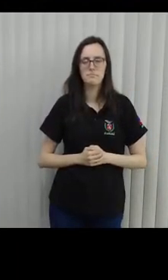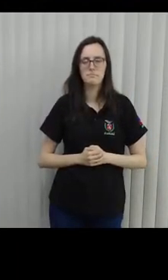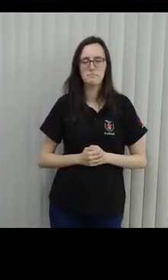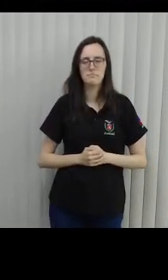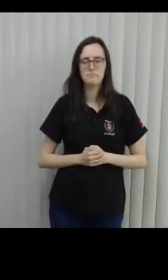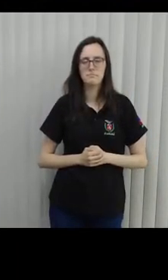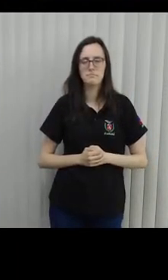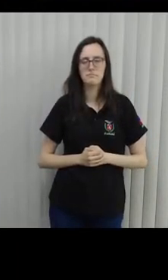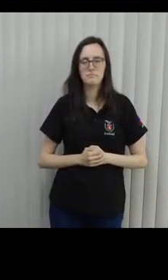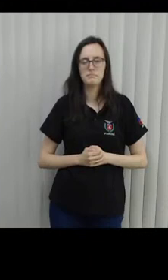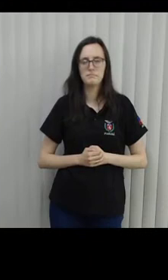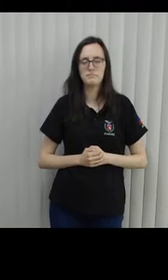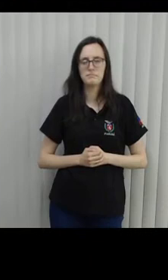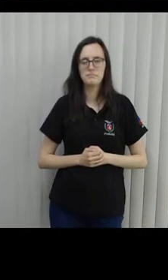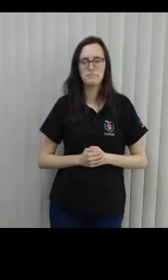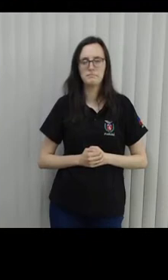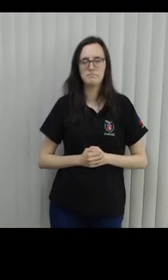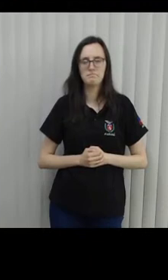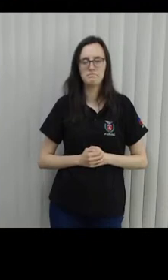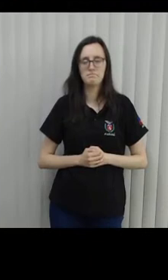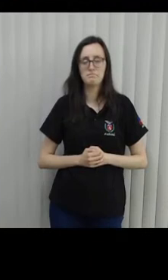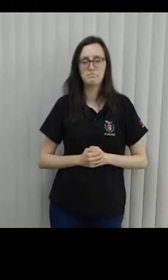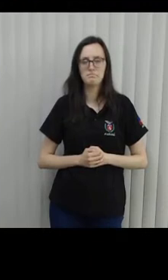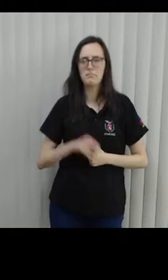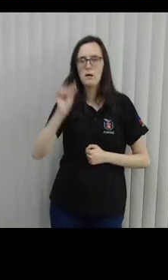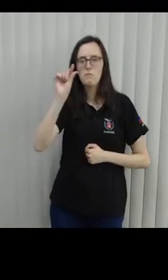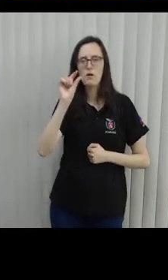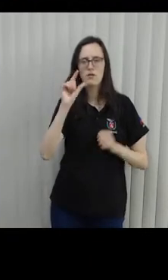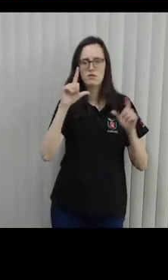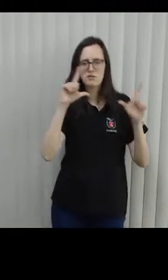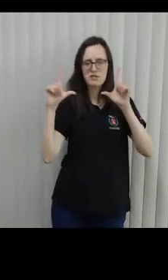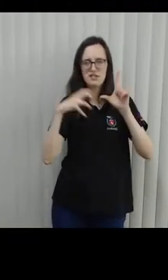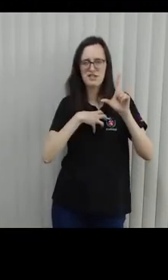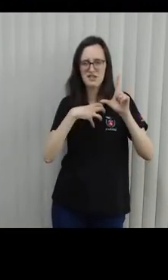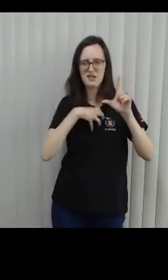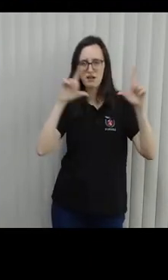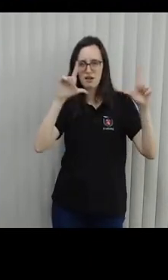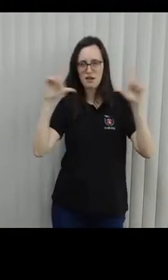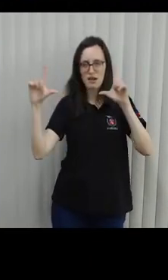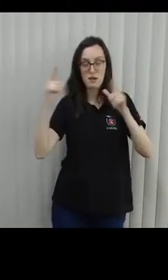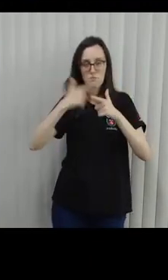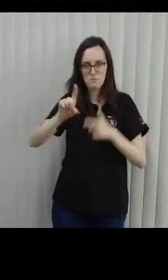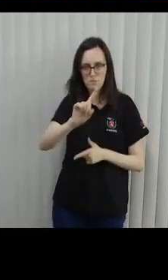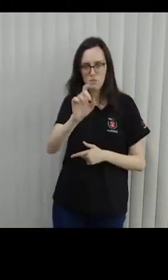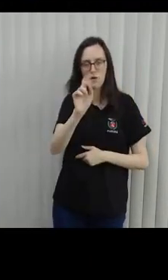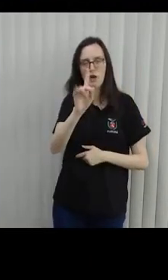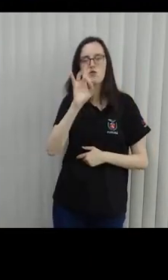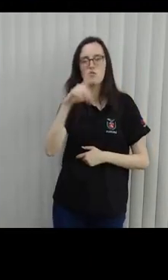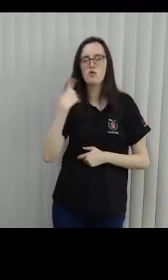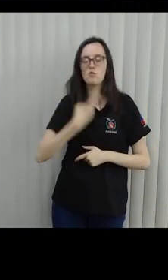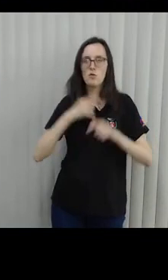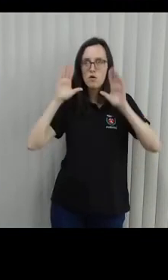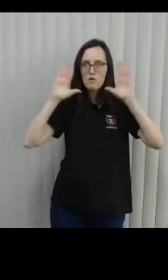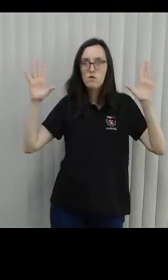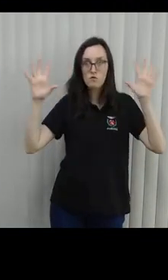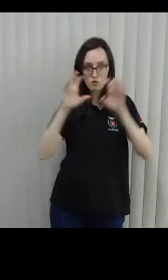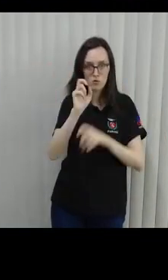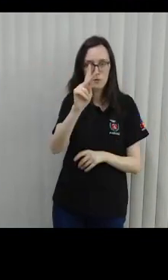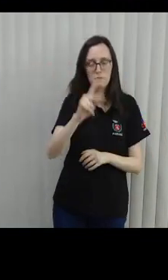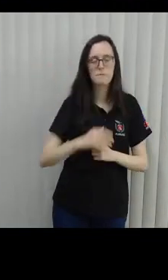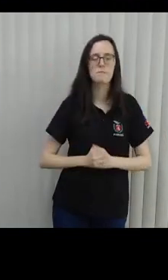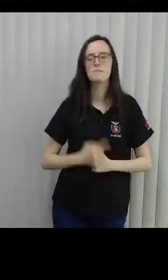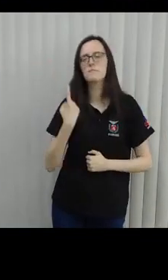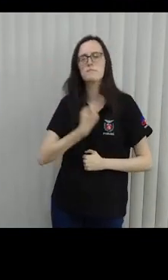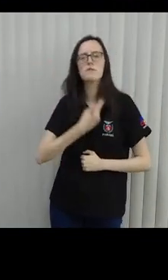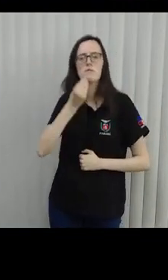vou colocar um quadradão aqui em cima. Ele vai ficar um pouco fora mesmo da tela, não tem problema. Só para deixar o nosso fundo escuro, beleza? A gente